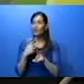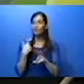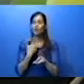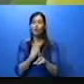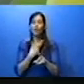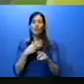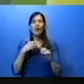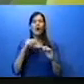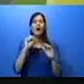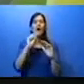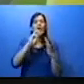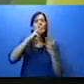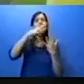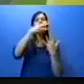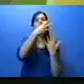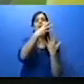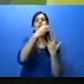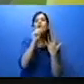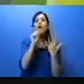encontramos a nossa base.